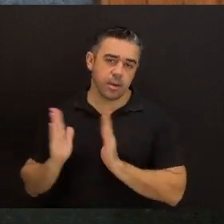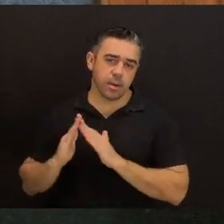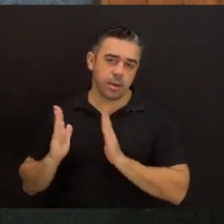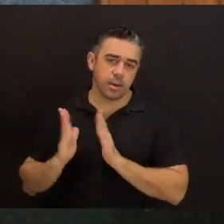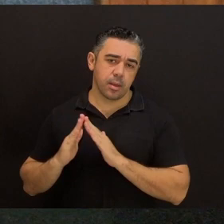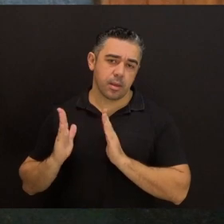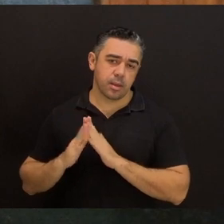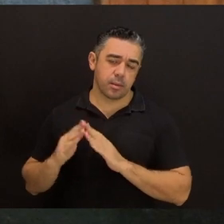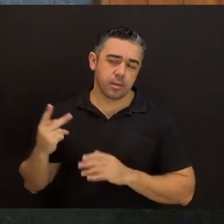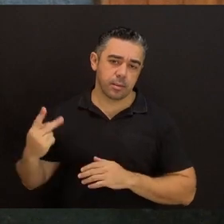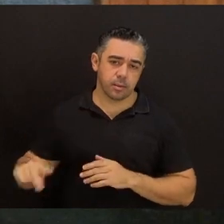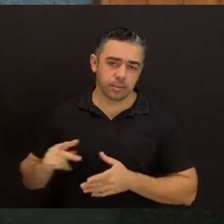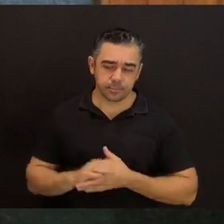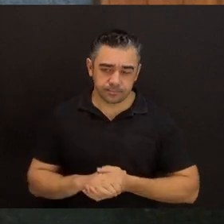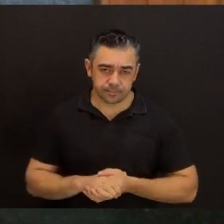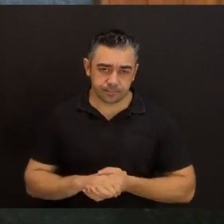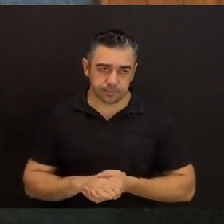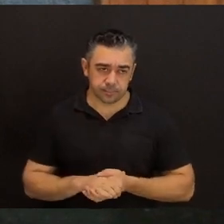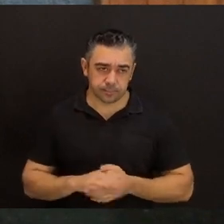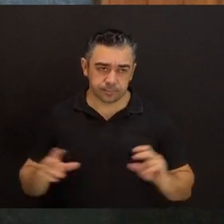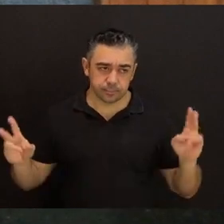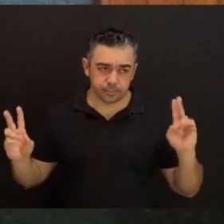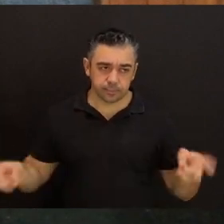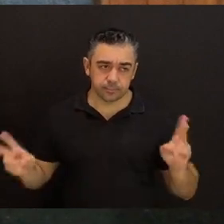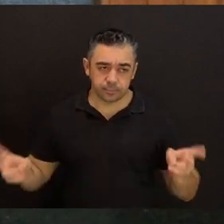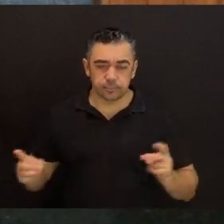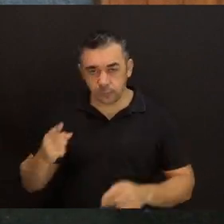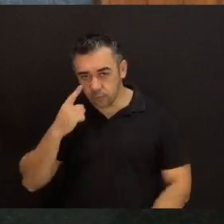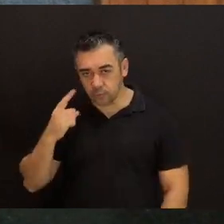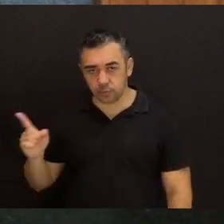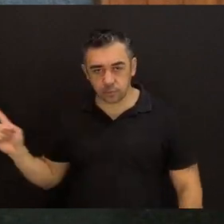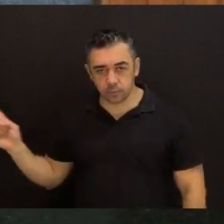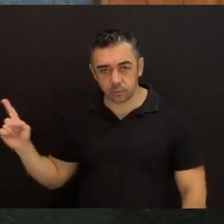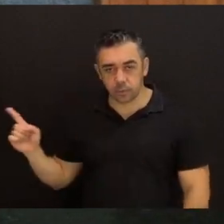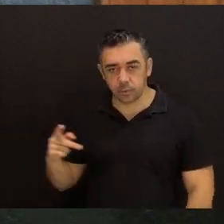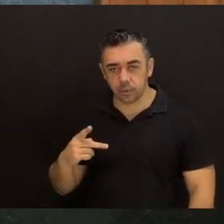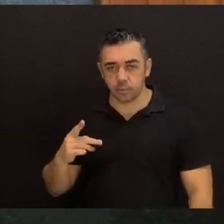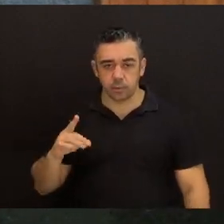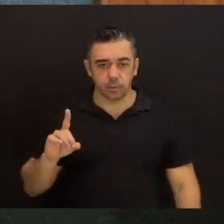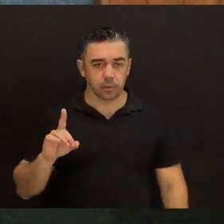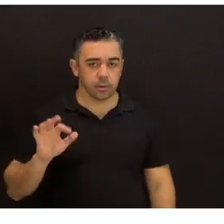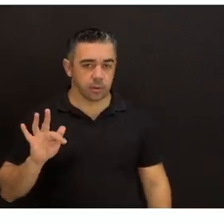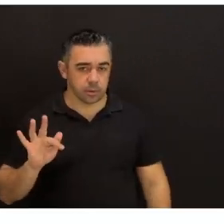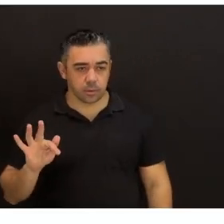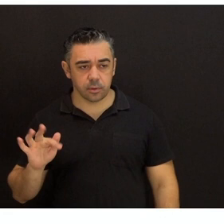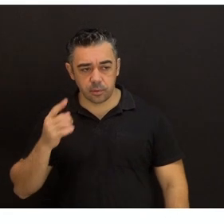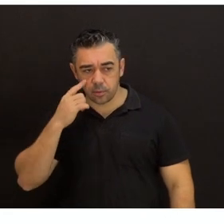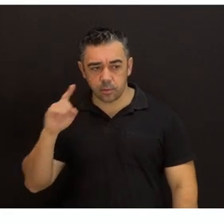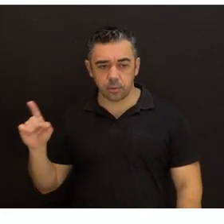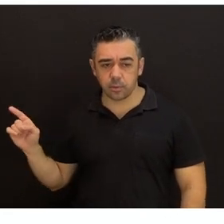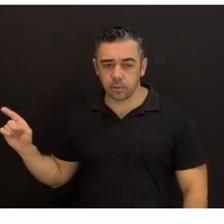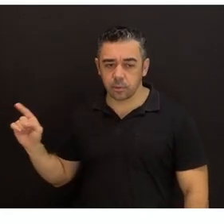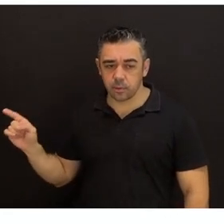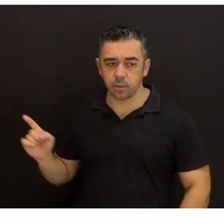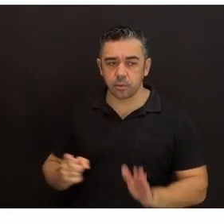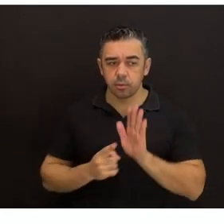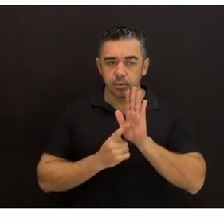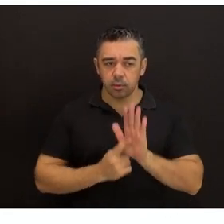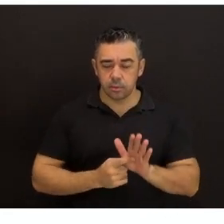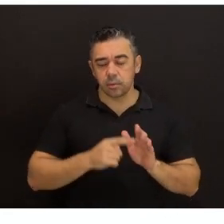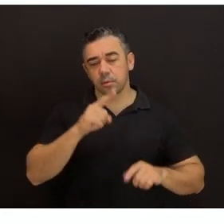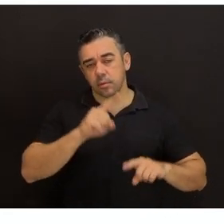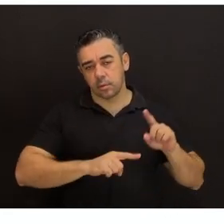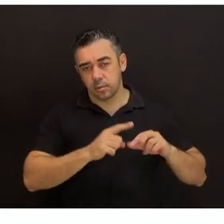na casa do Servidor Municipal eu quero colocar um PDF aqui senhores onde a gente mostra isso isso aqui senhor eles são elementos